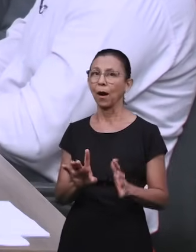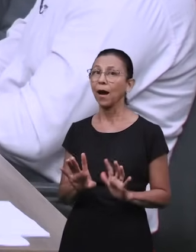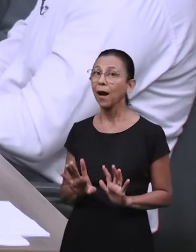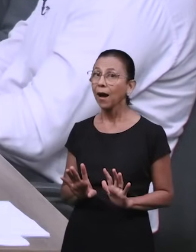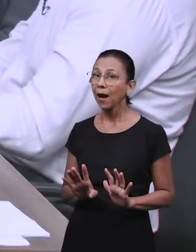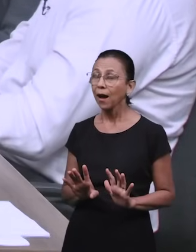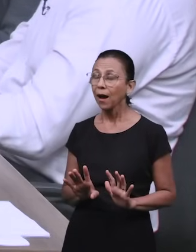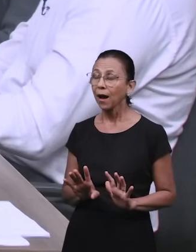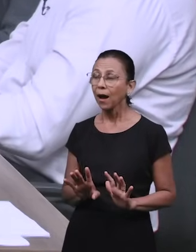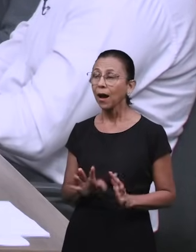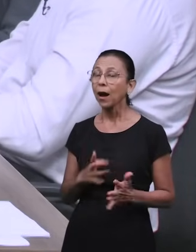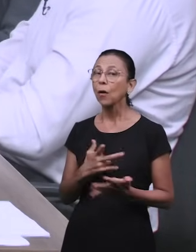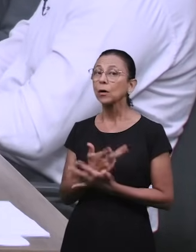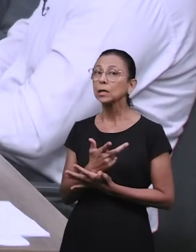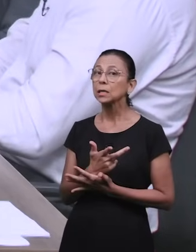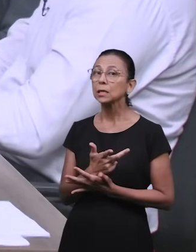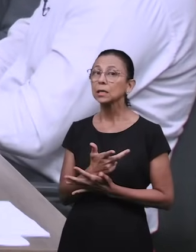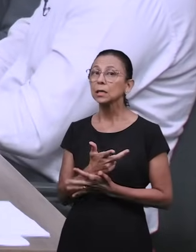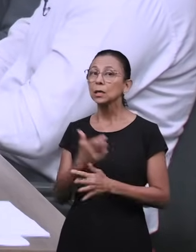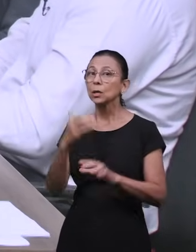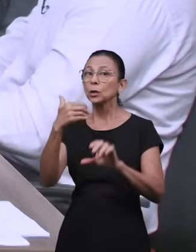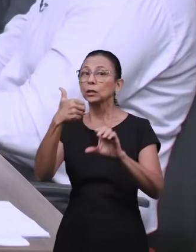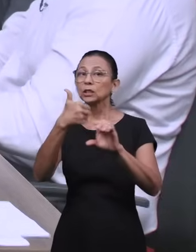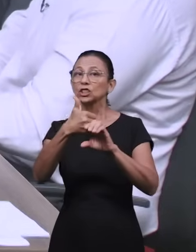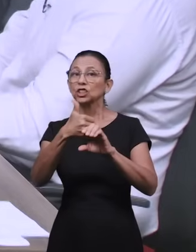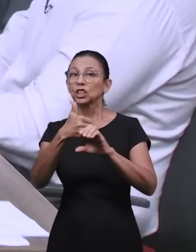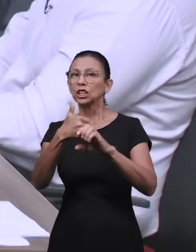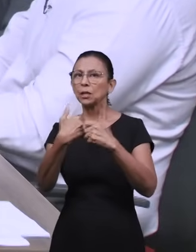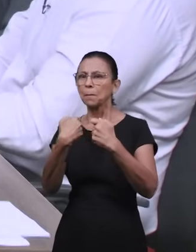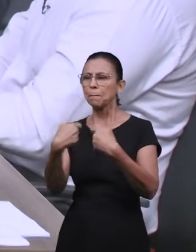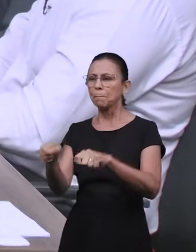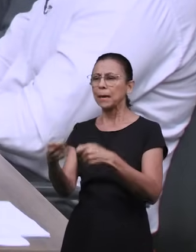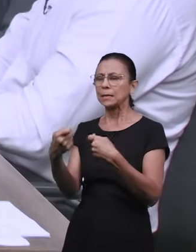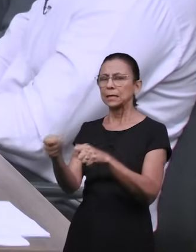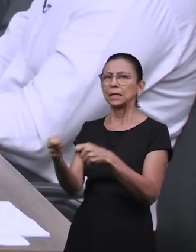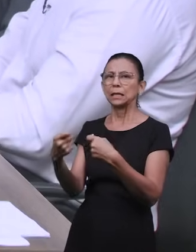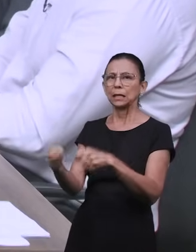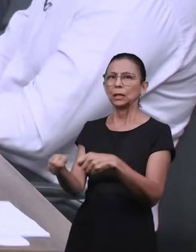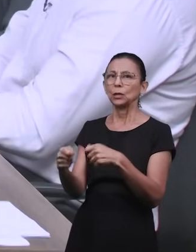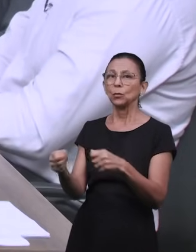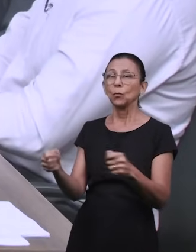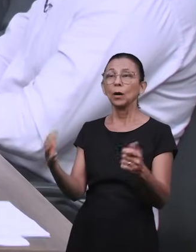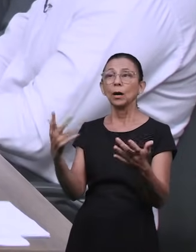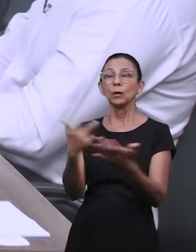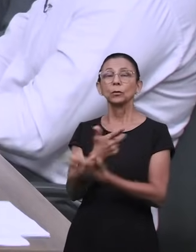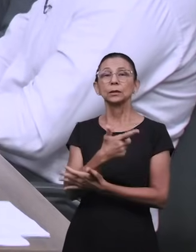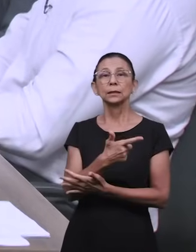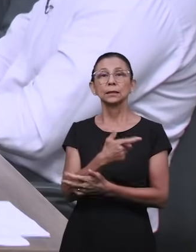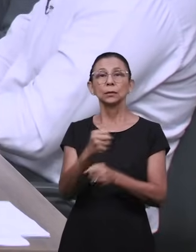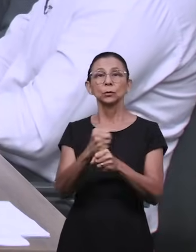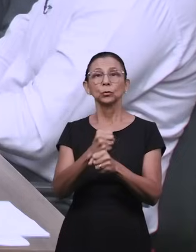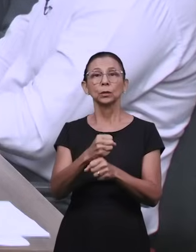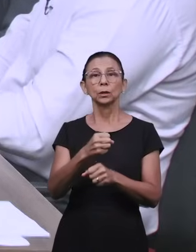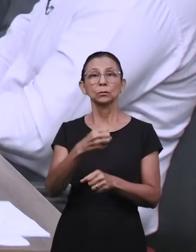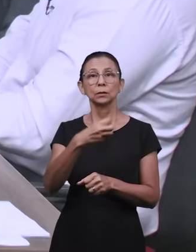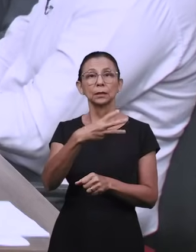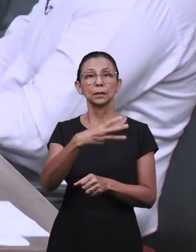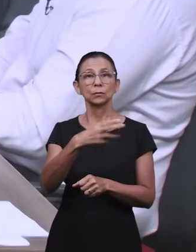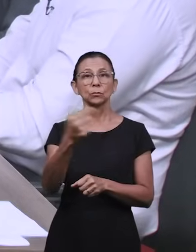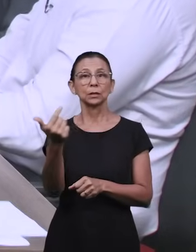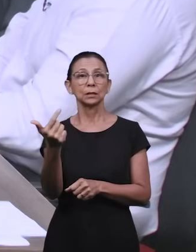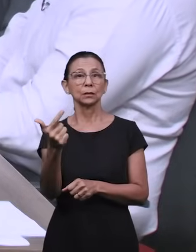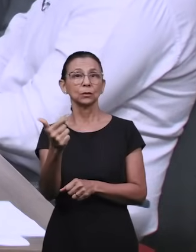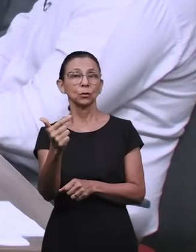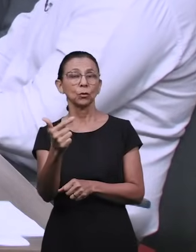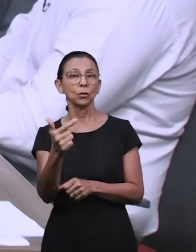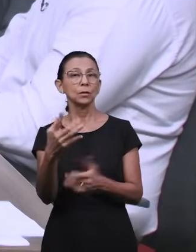era perseguido, até que, em 312, nós temos um grande fato